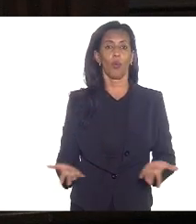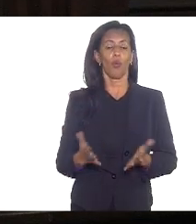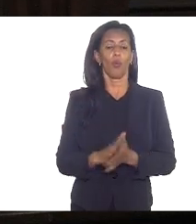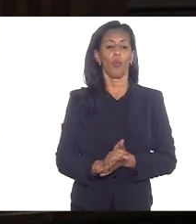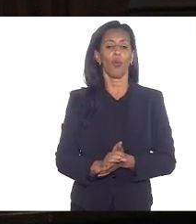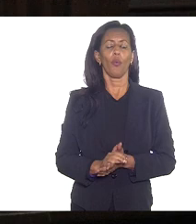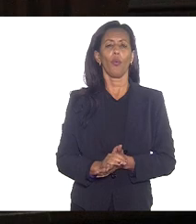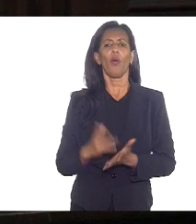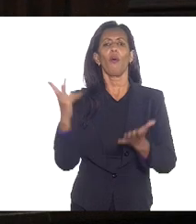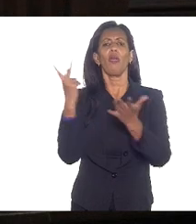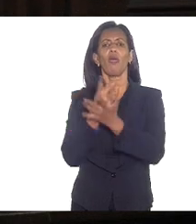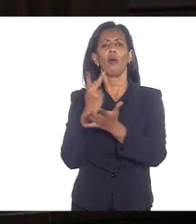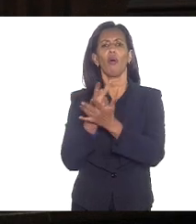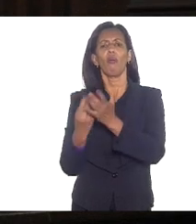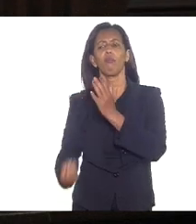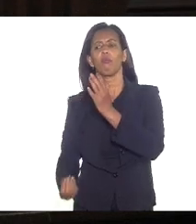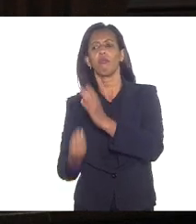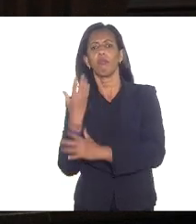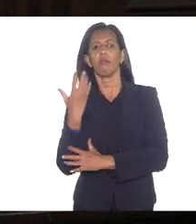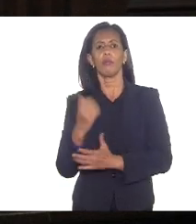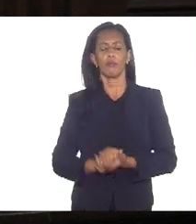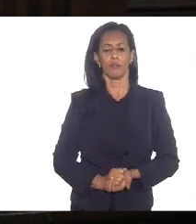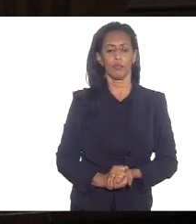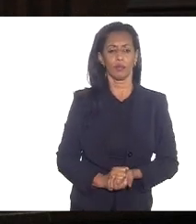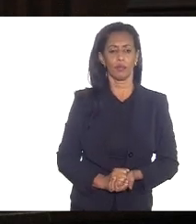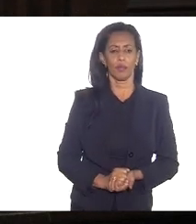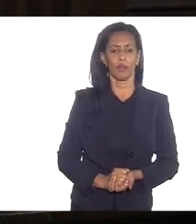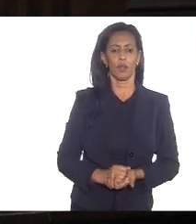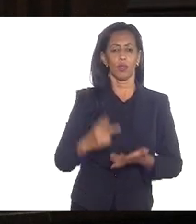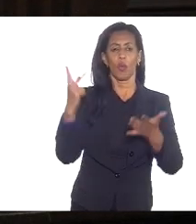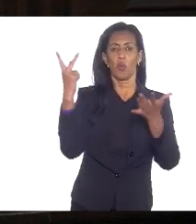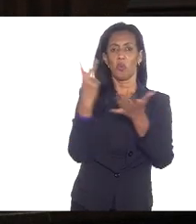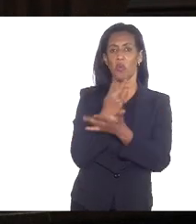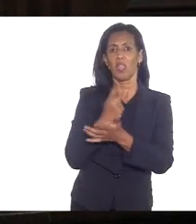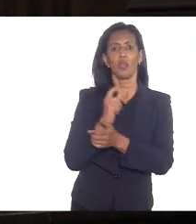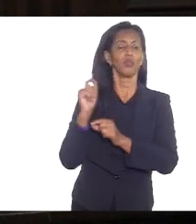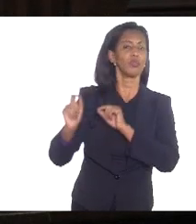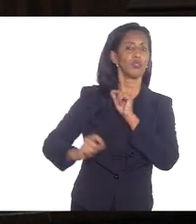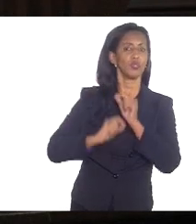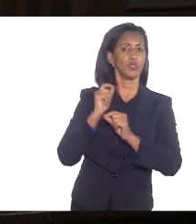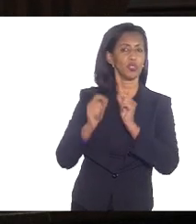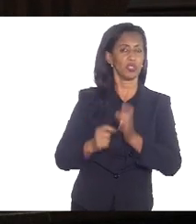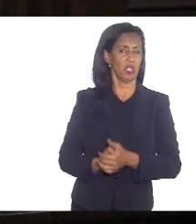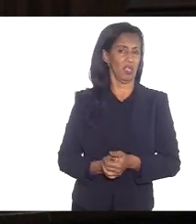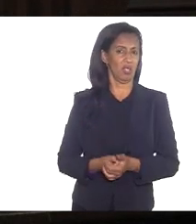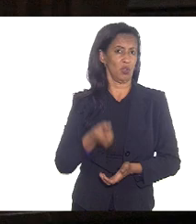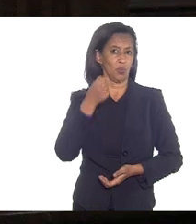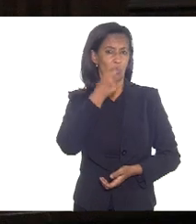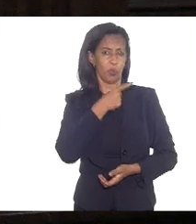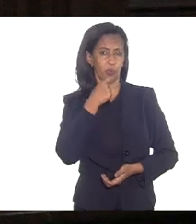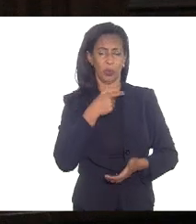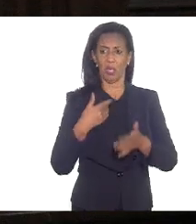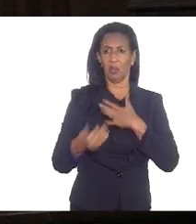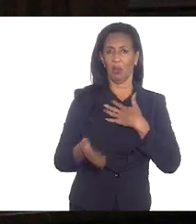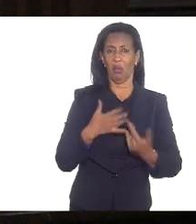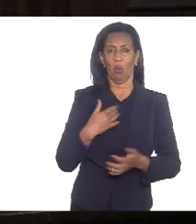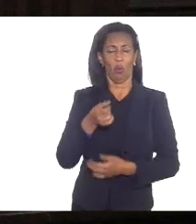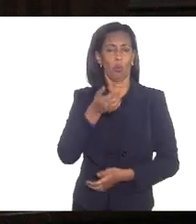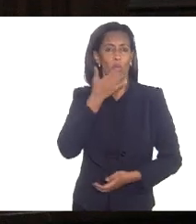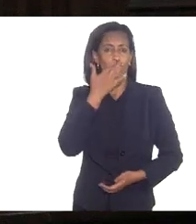lhe é imputado? O erro de, sem uso de ofensas ou de achincalhe de qualquer